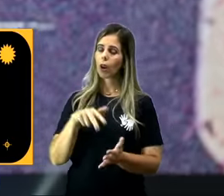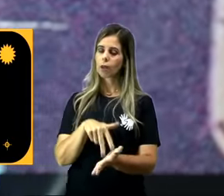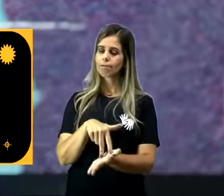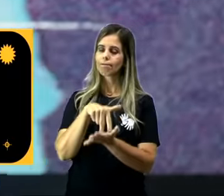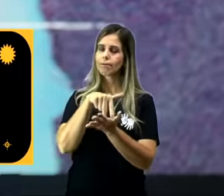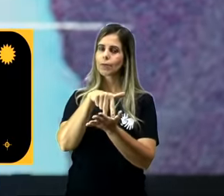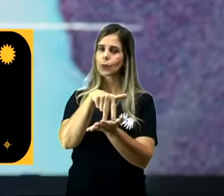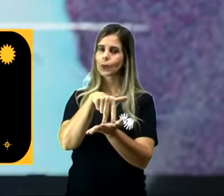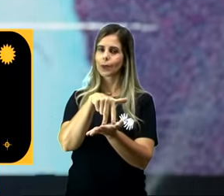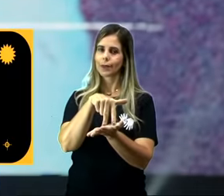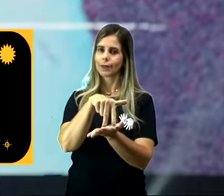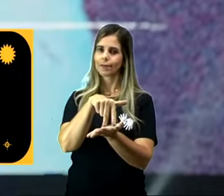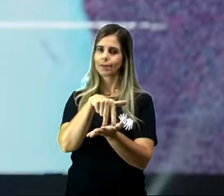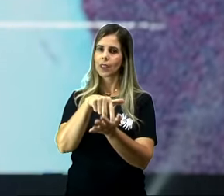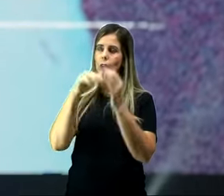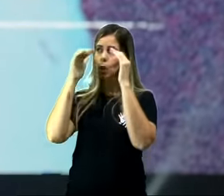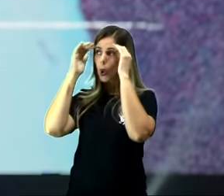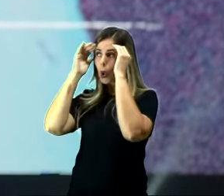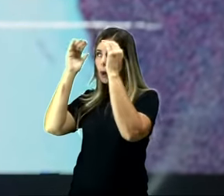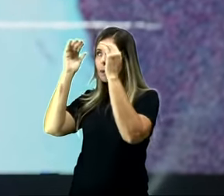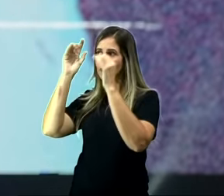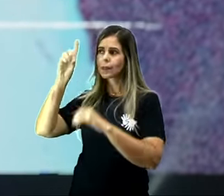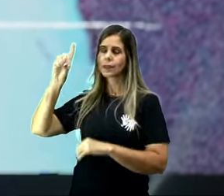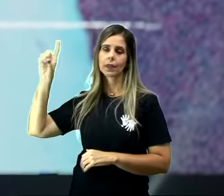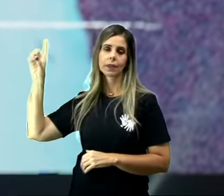um aviva.